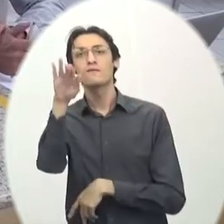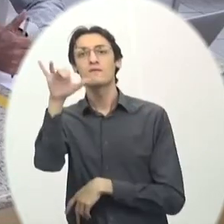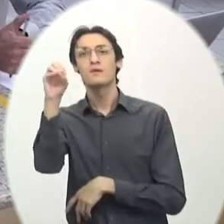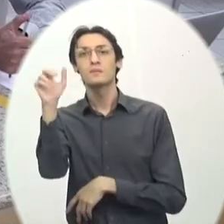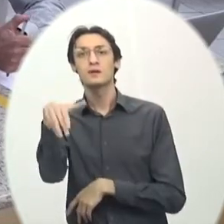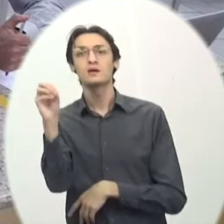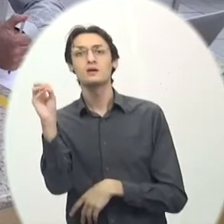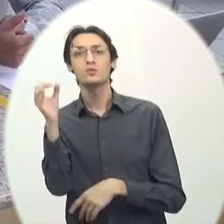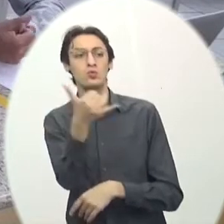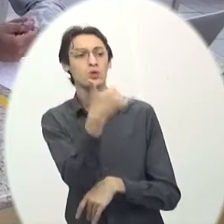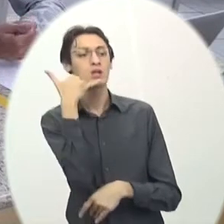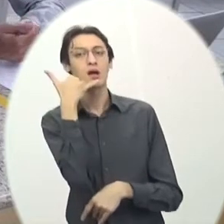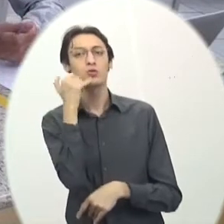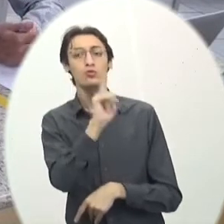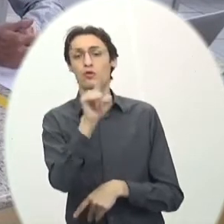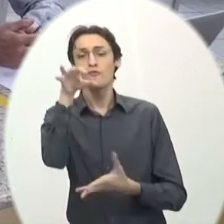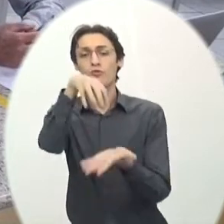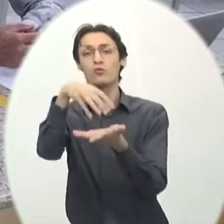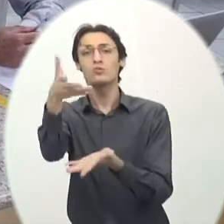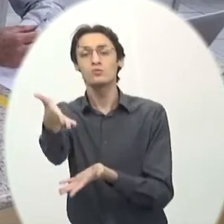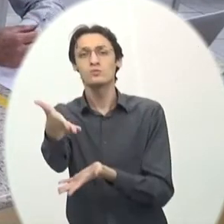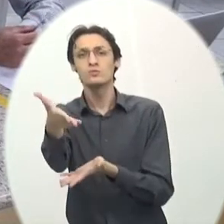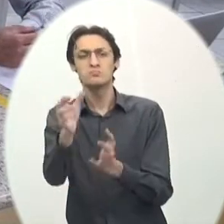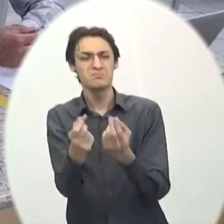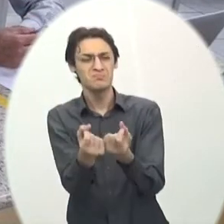quem entrou em contato com ele foi o próprio Fabiano.